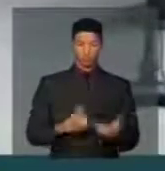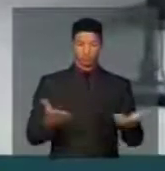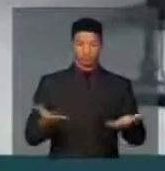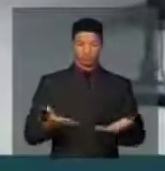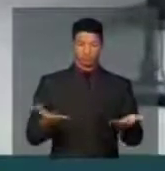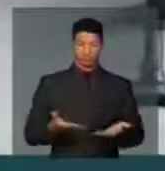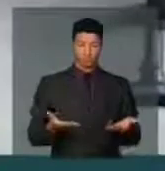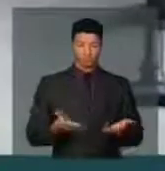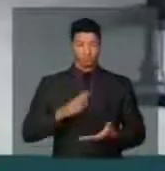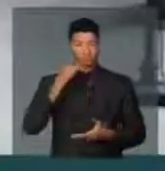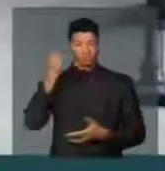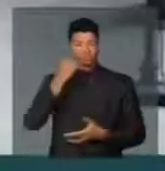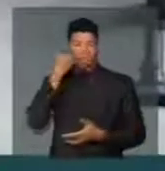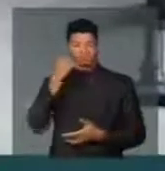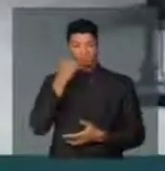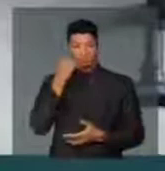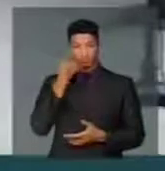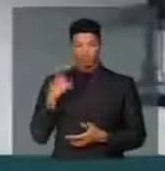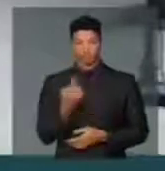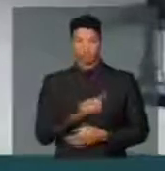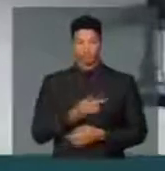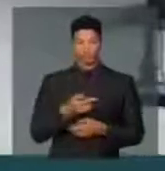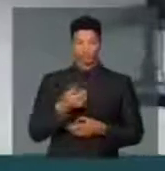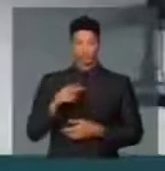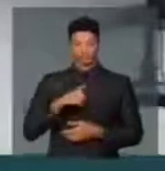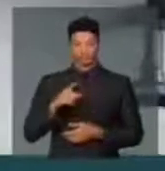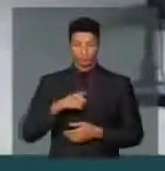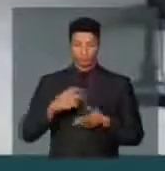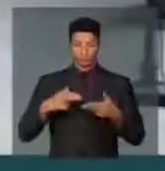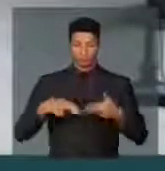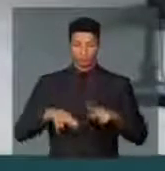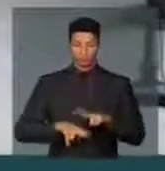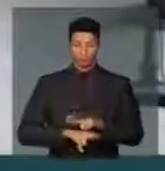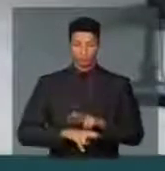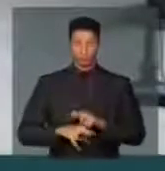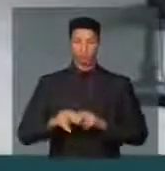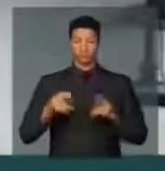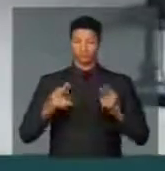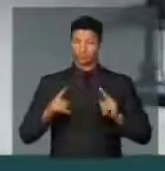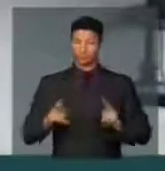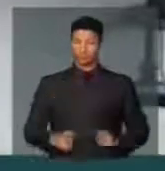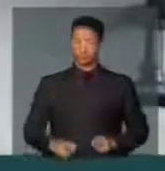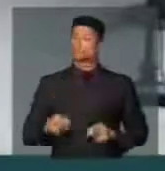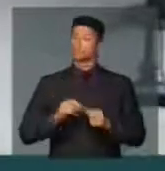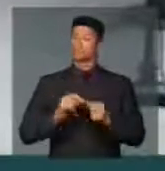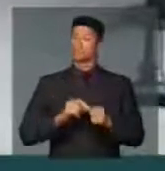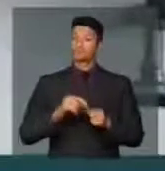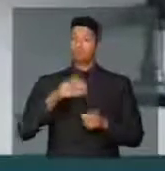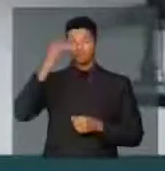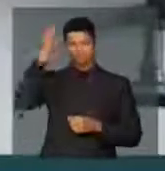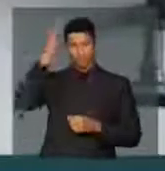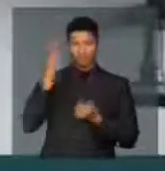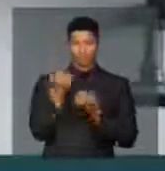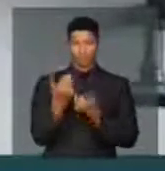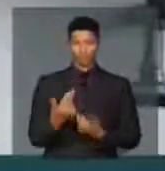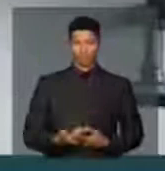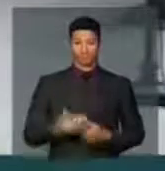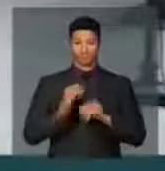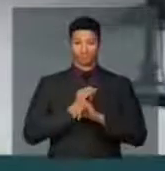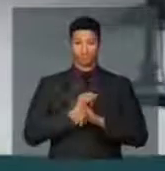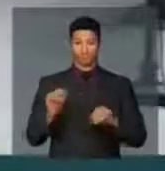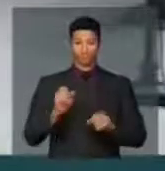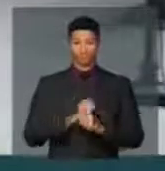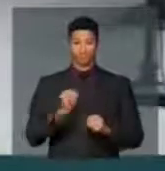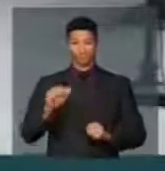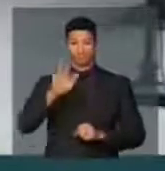Urge, deputado Lobbe, que nós todos tenhamos a humildade de entender esse momento e fazermos o meia-culpa, como disse o